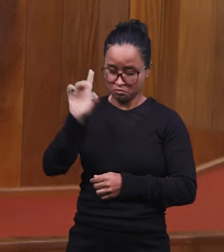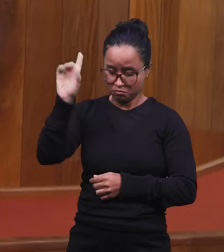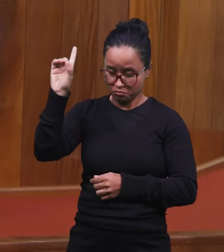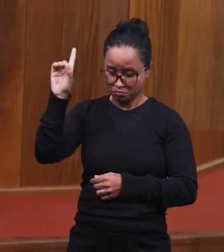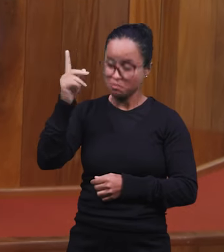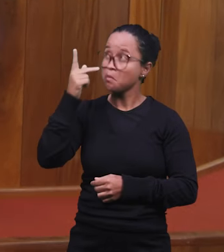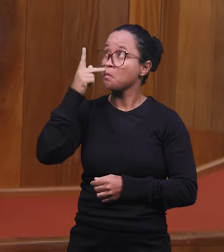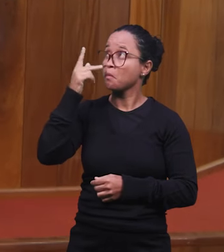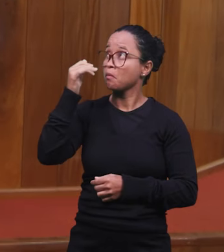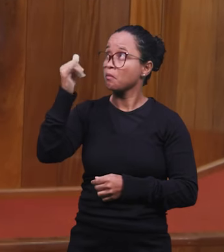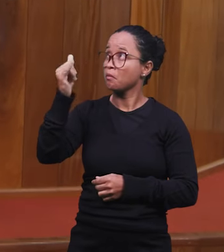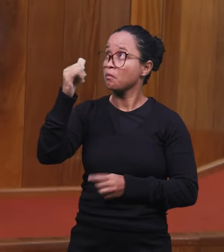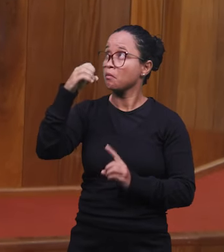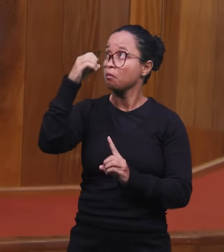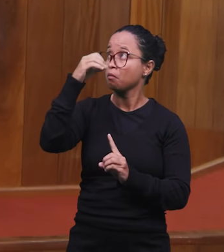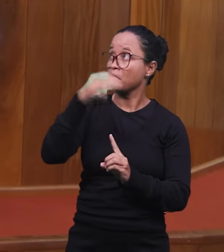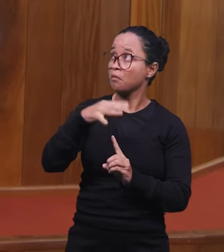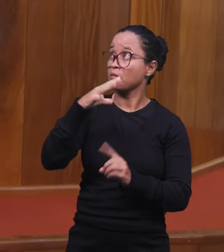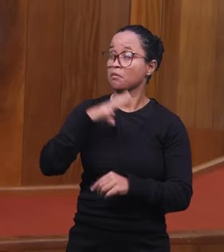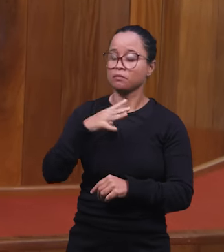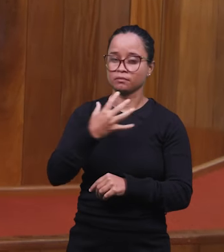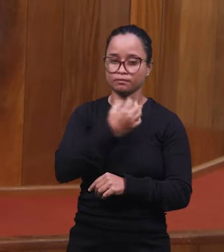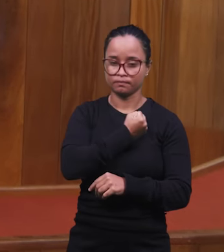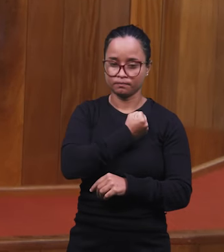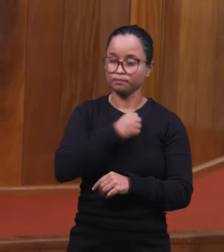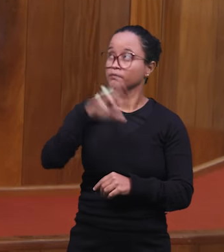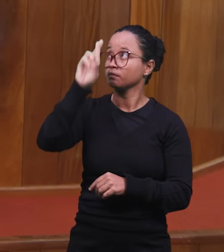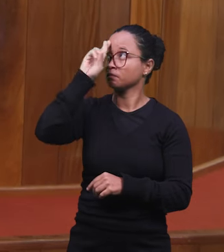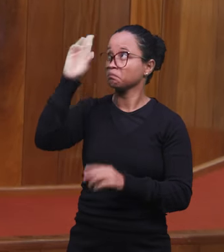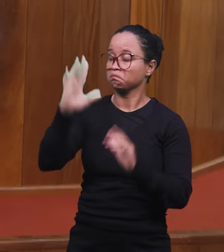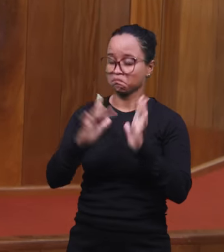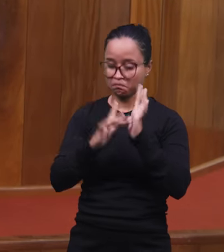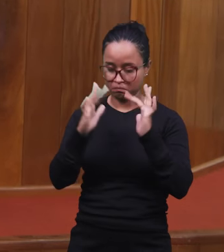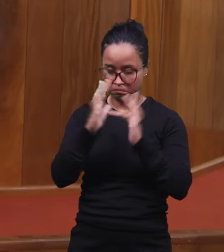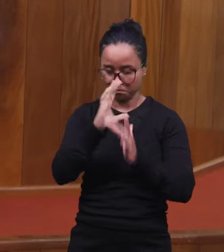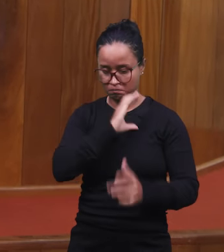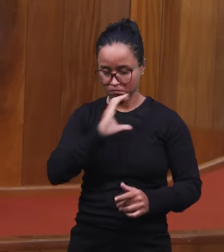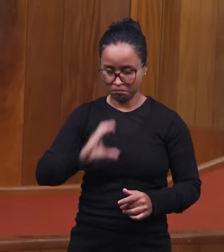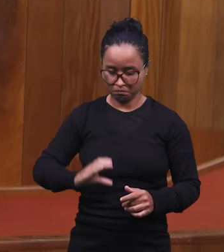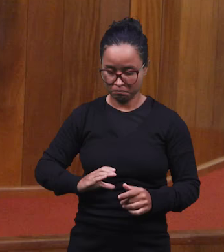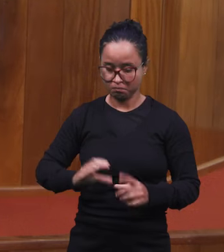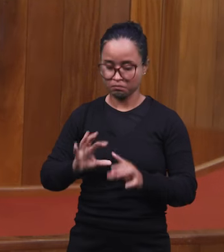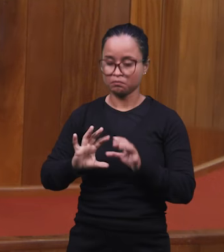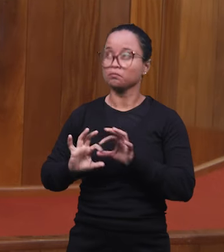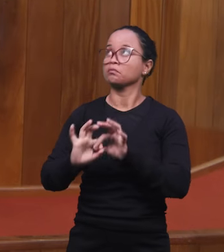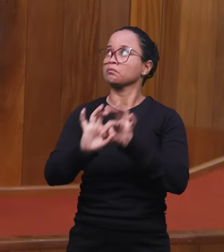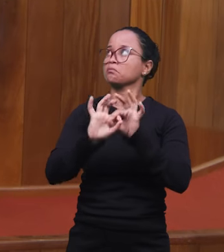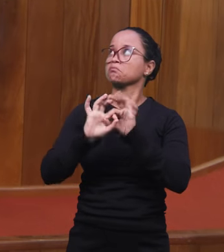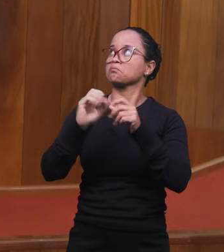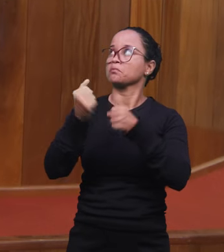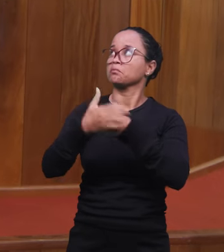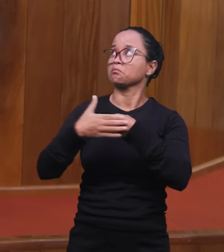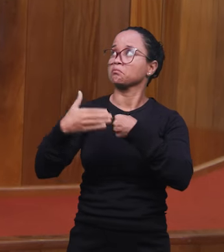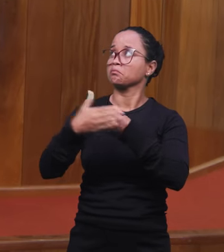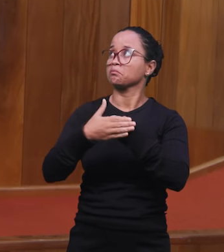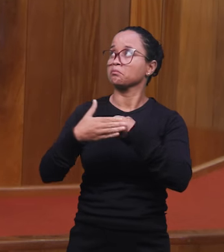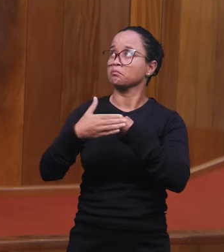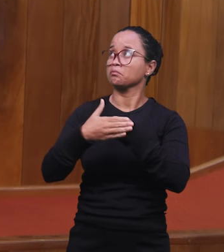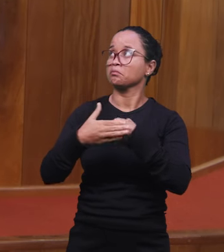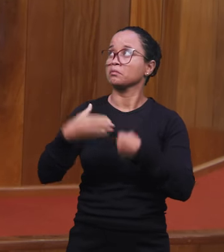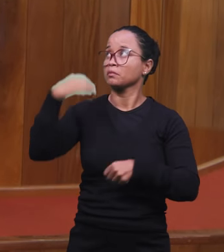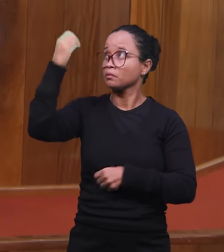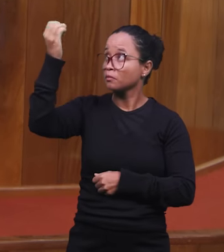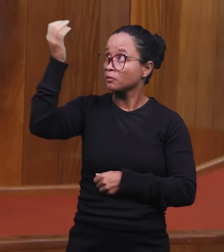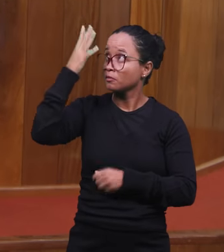nosso Deus e Pai, a graça salvadora do Senhor Jesus Cristo, a comunhão, as consolações